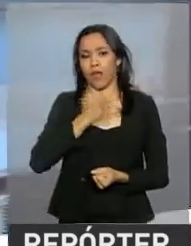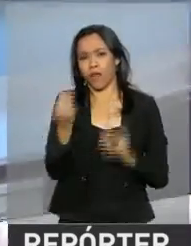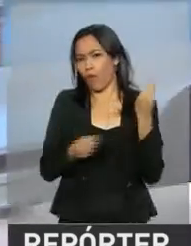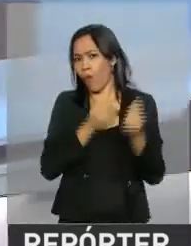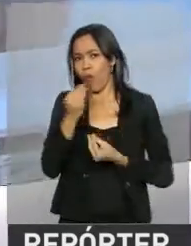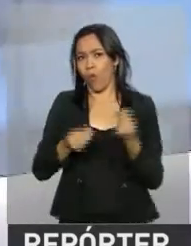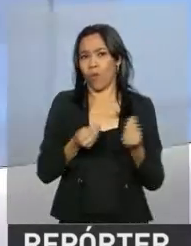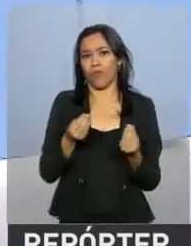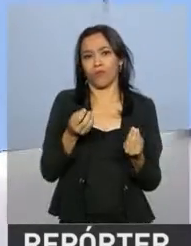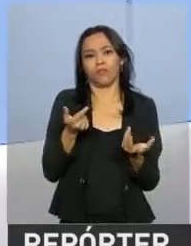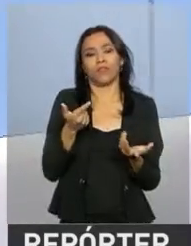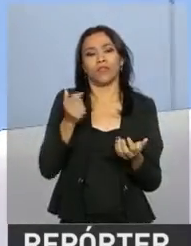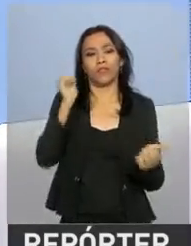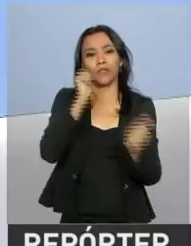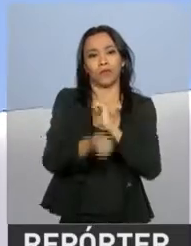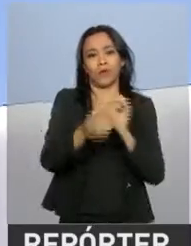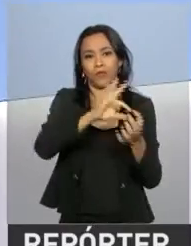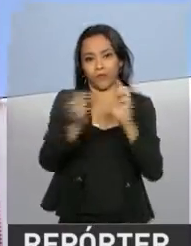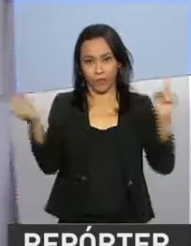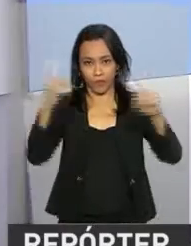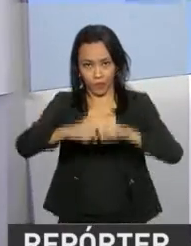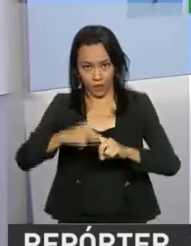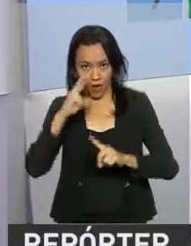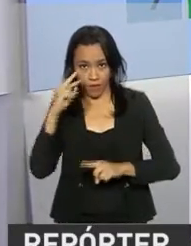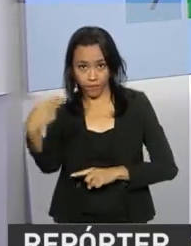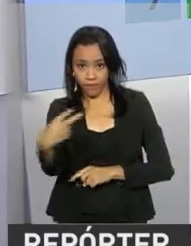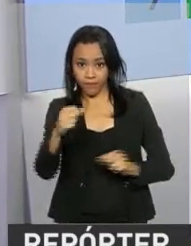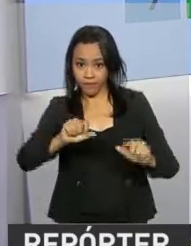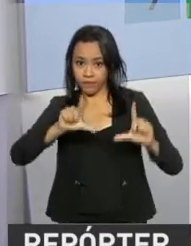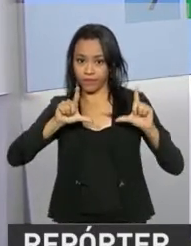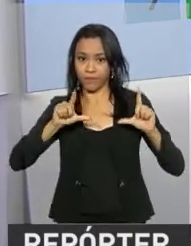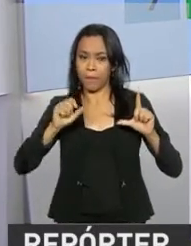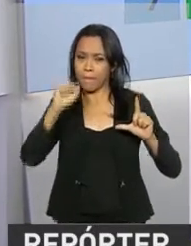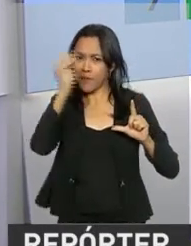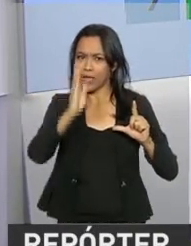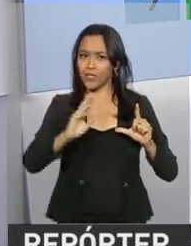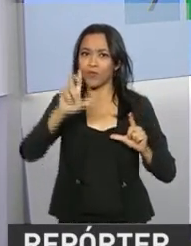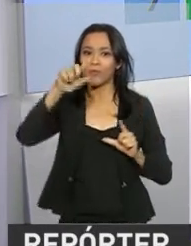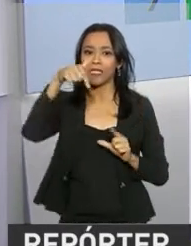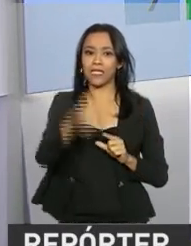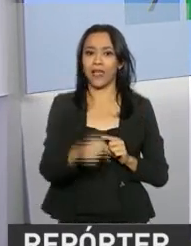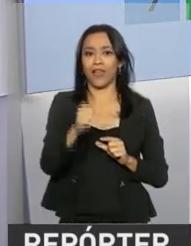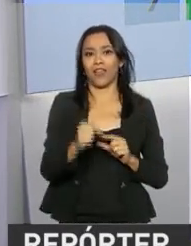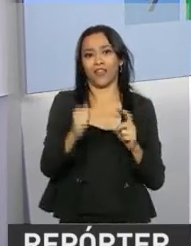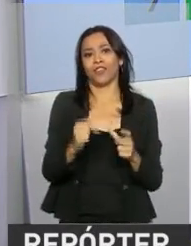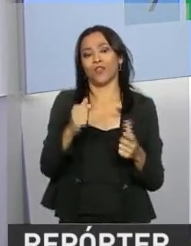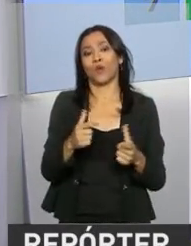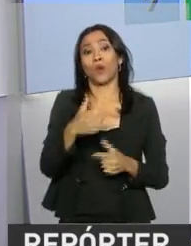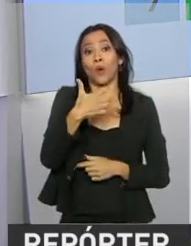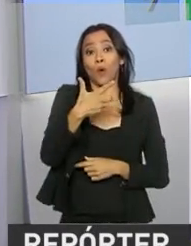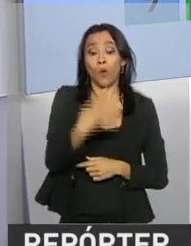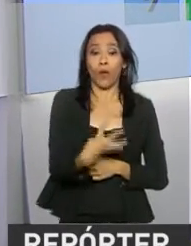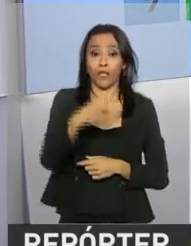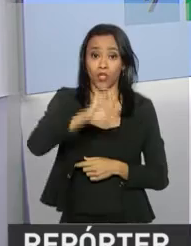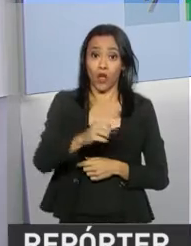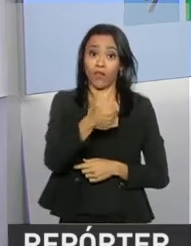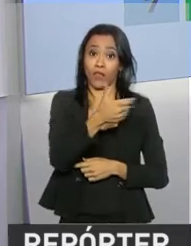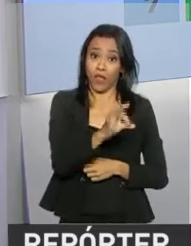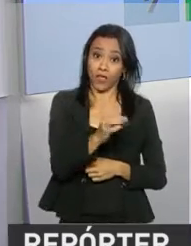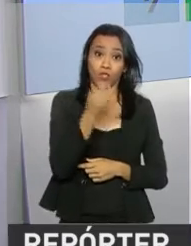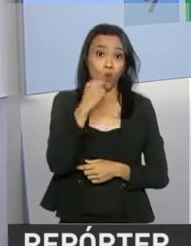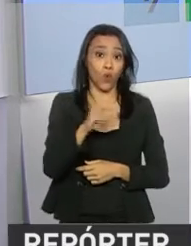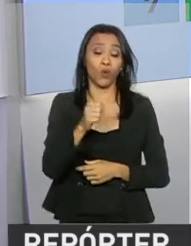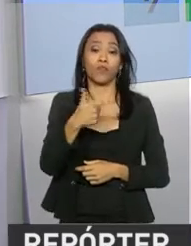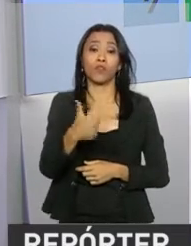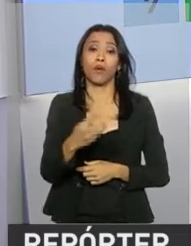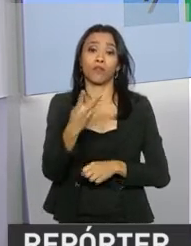de competições das Paralimpíadas, aqui no nosso telão. O Brasil está em 7º lugar, com 49 medalhas no total, 10 de ouro, 24 de